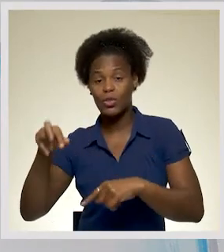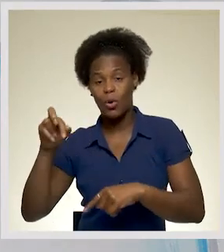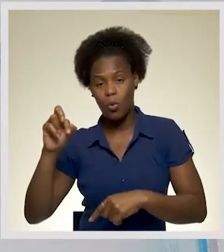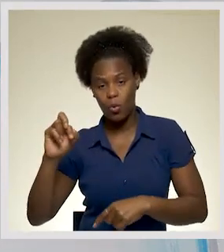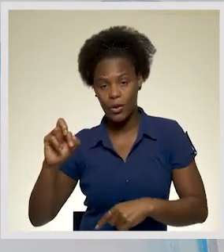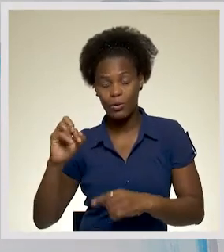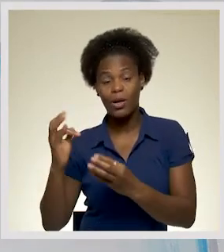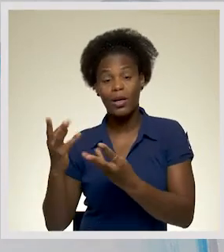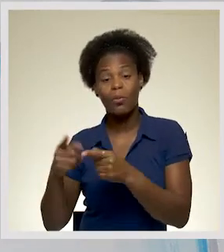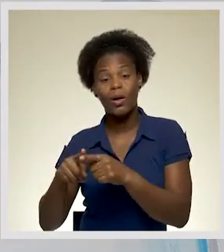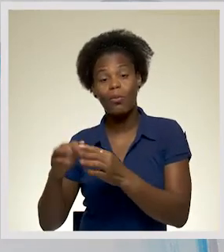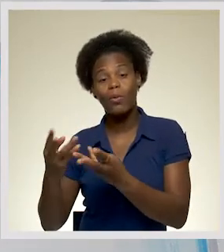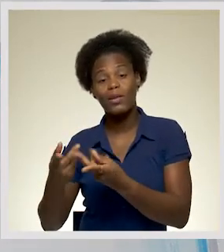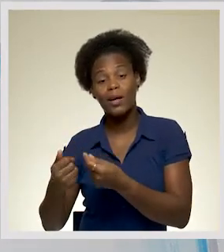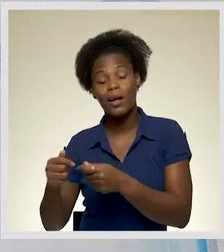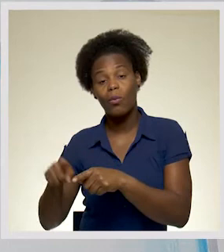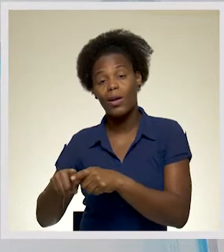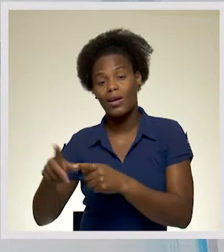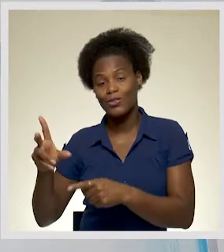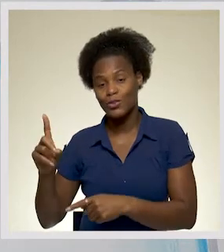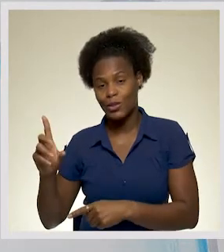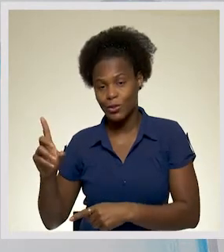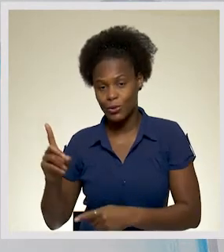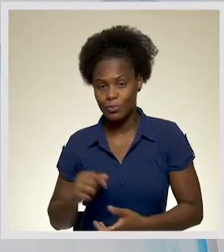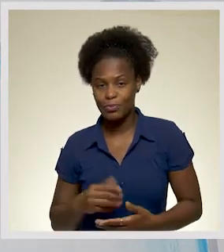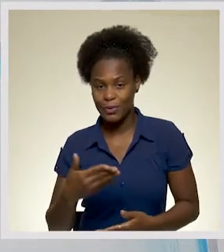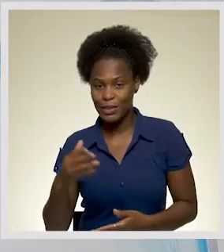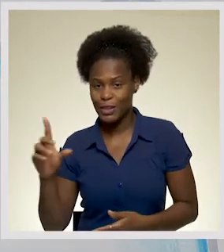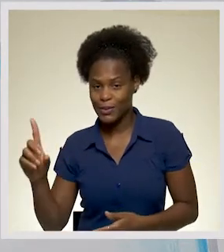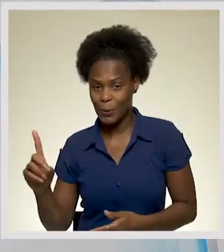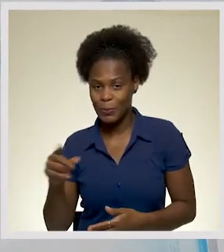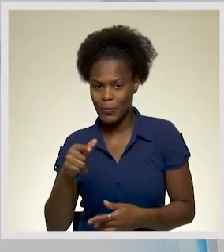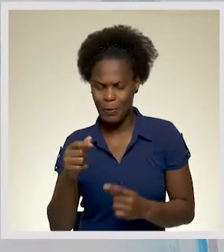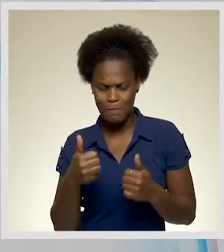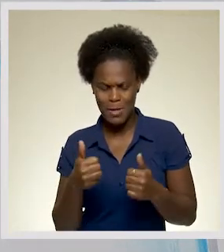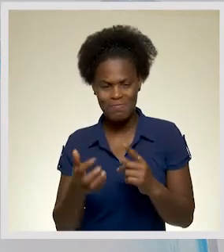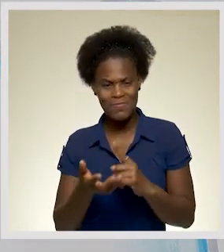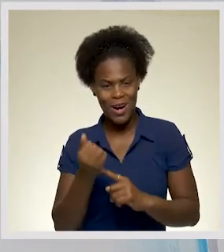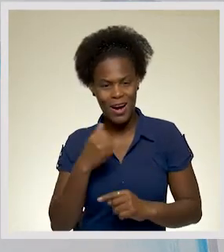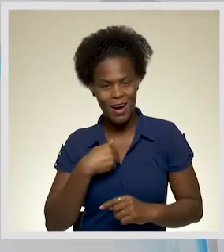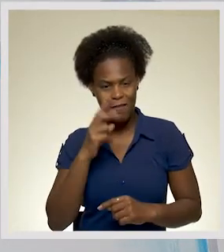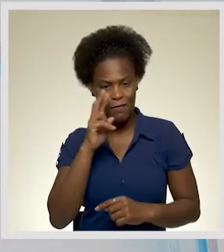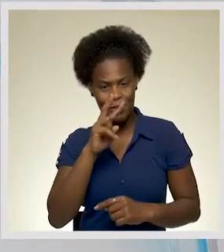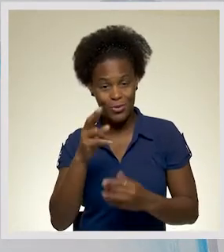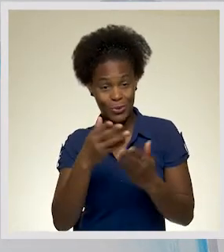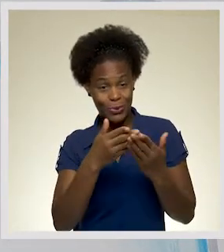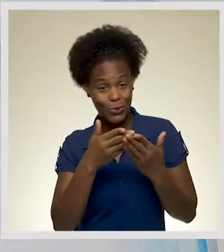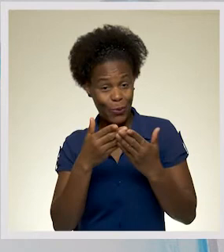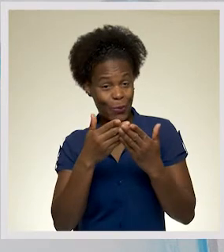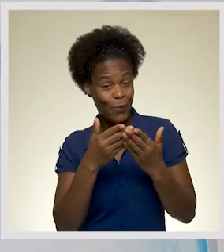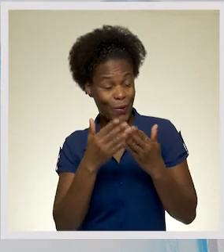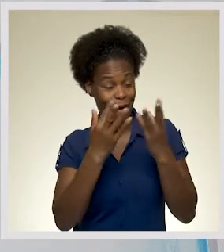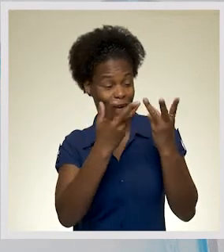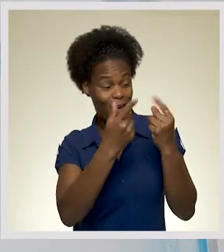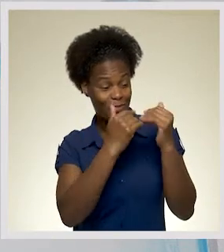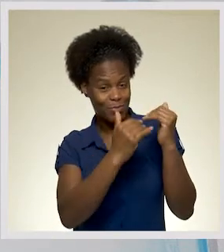vezes o 8, que dá 16. Muito bem, conseguiram. Já vi que estão a estudar a tabuada. É para isso